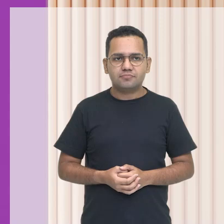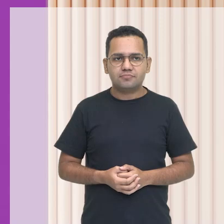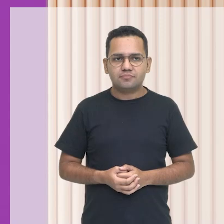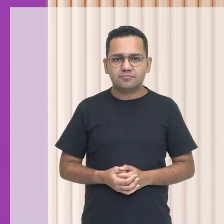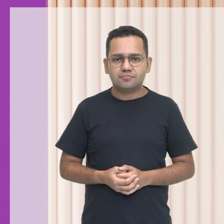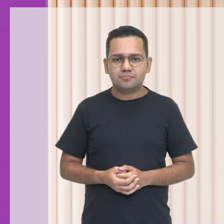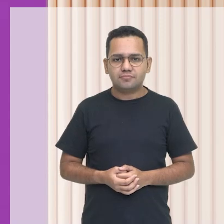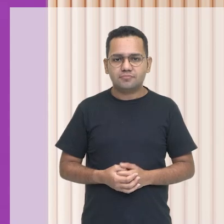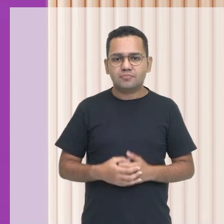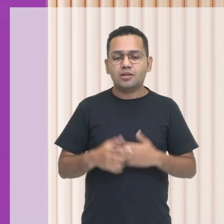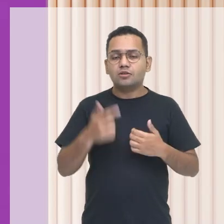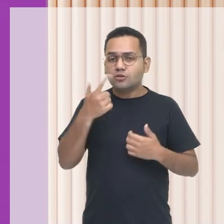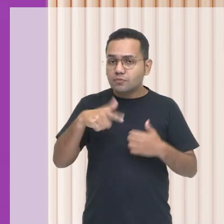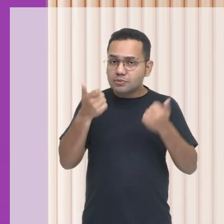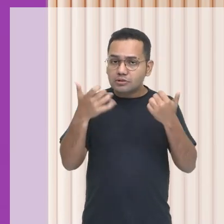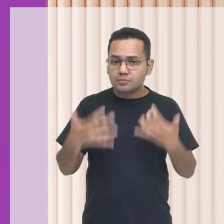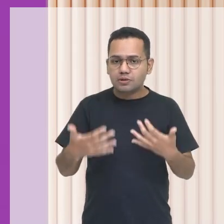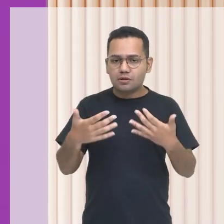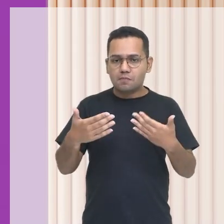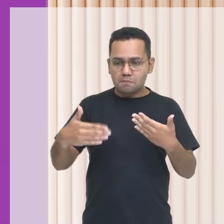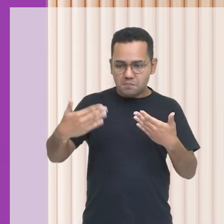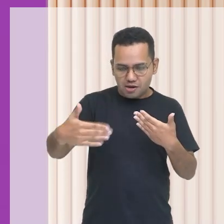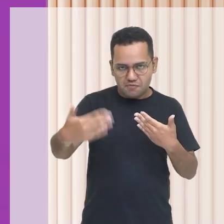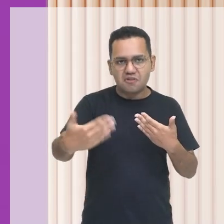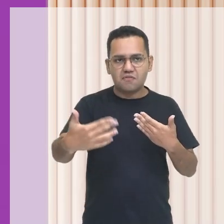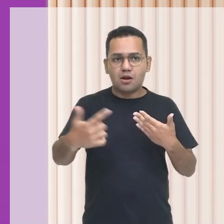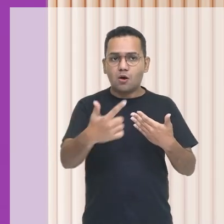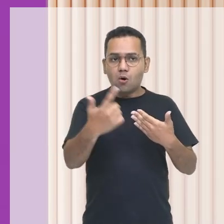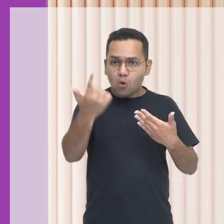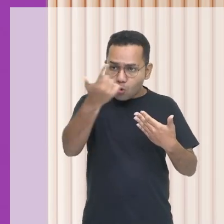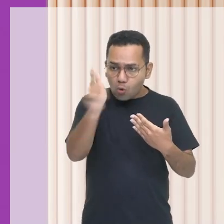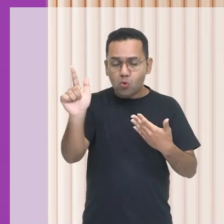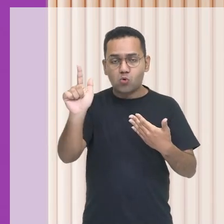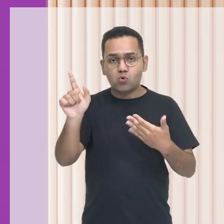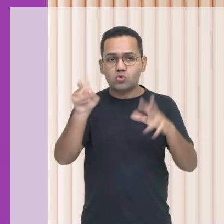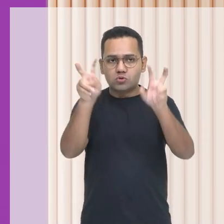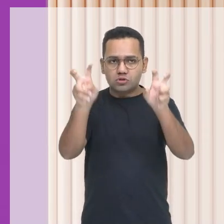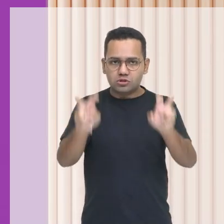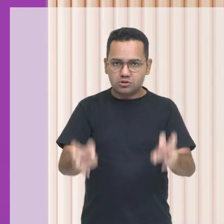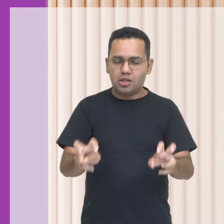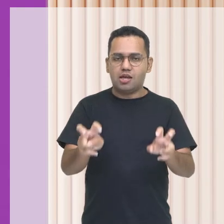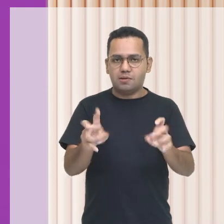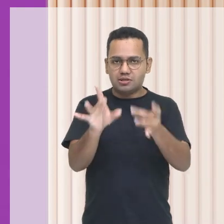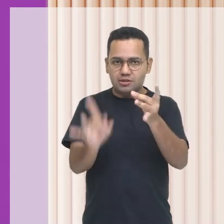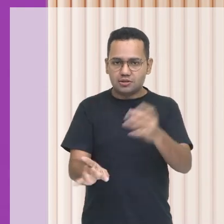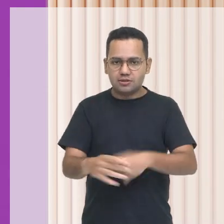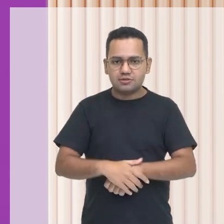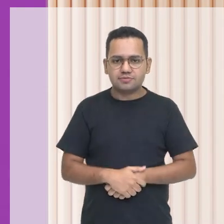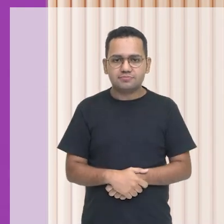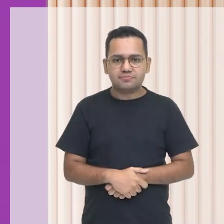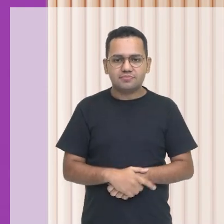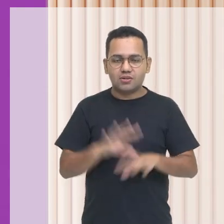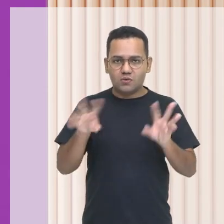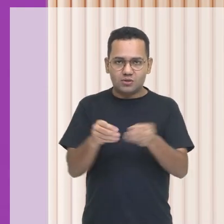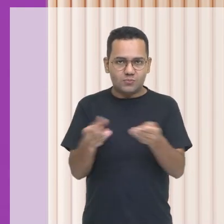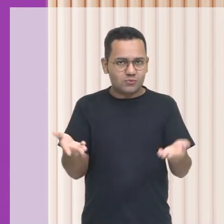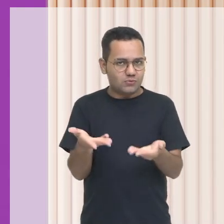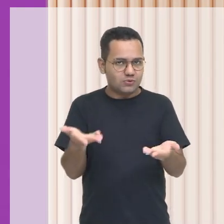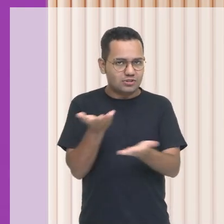né, que nós temos ainda outros temas que serão abordados daqui a pouco. Então esse aqui é o final da nossa primeira revisão. Era isso que eu tinha para